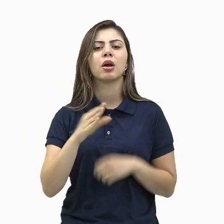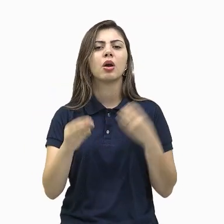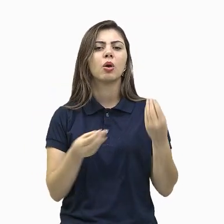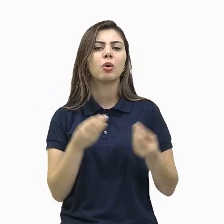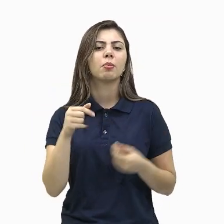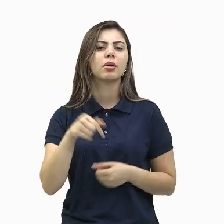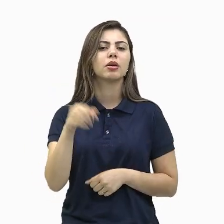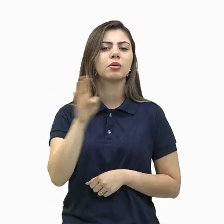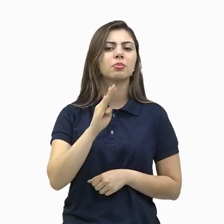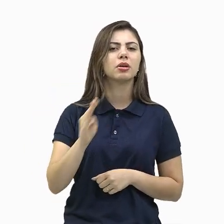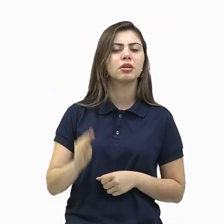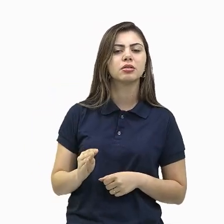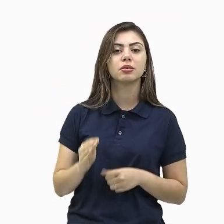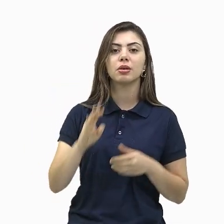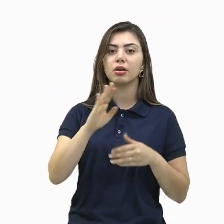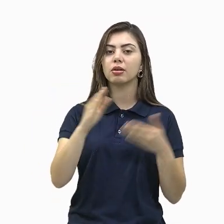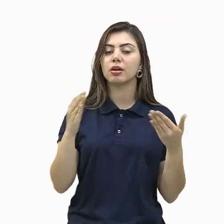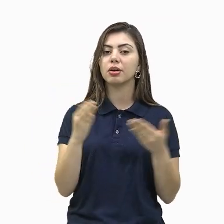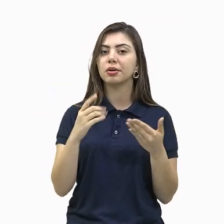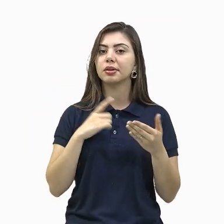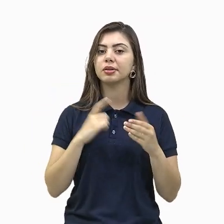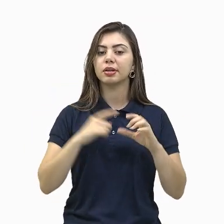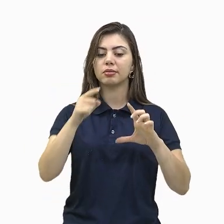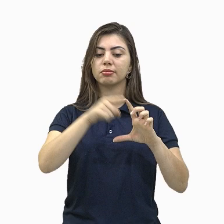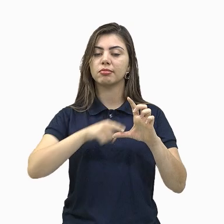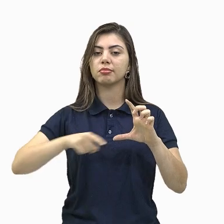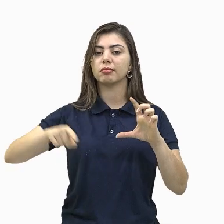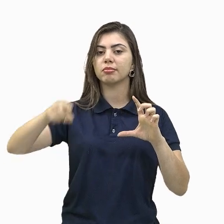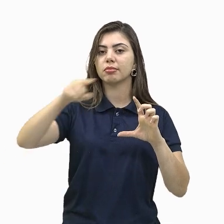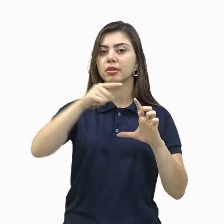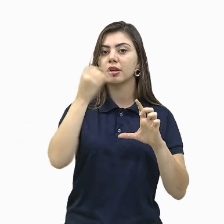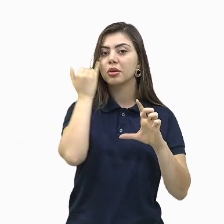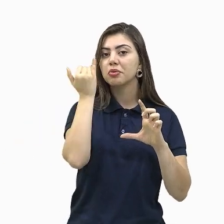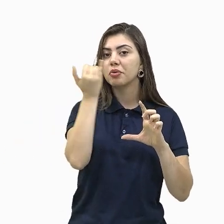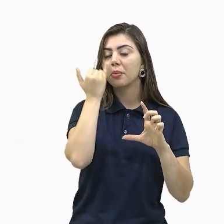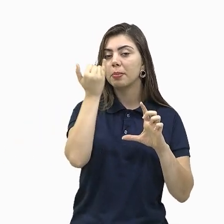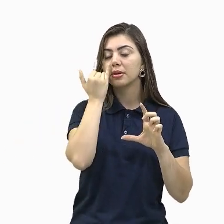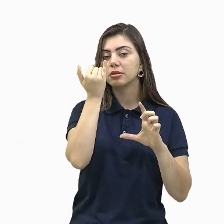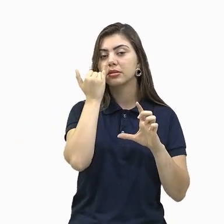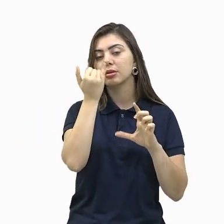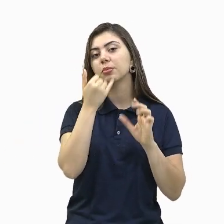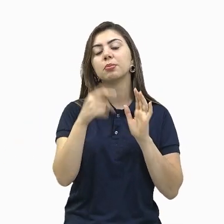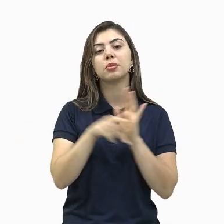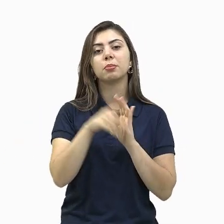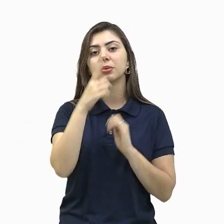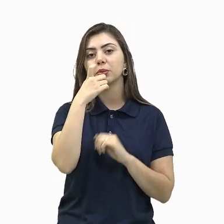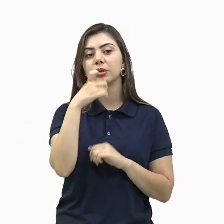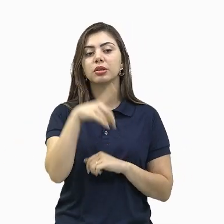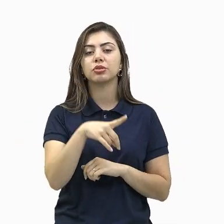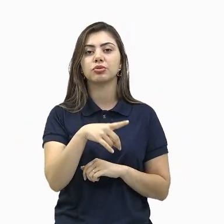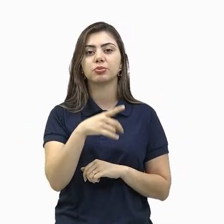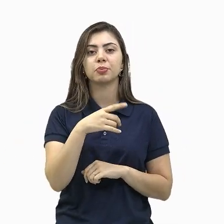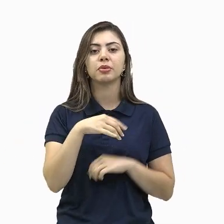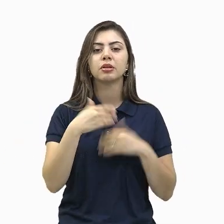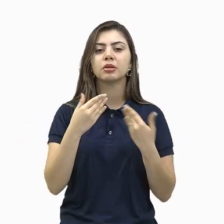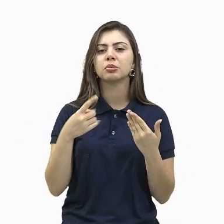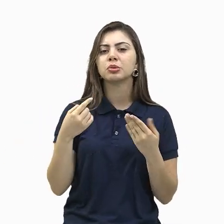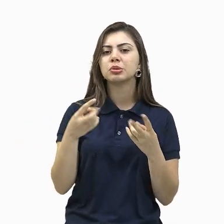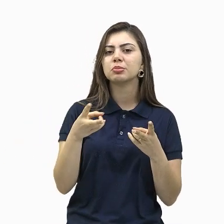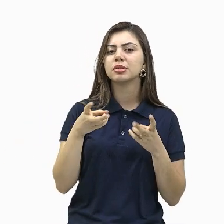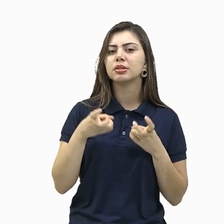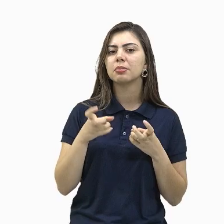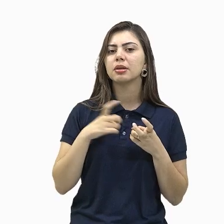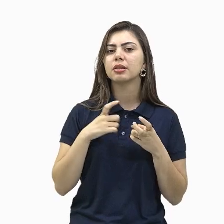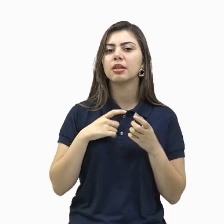Brasil? Vamos ver um gráfico que está mostrando isso para a gente. O que a gente percebe aí? Que a maior quantidade desses